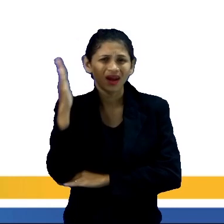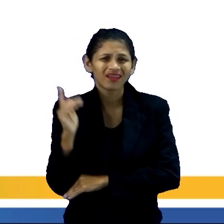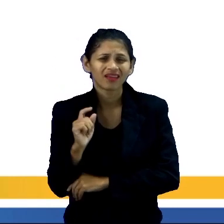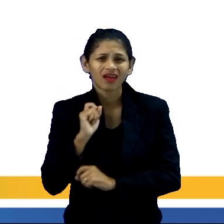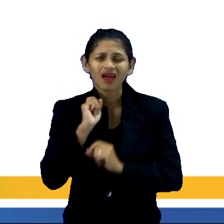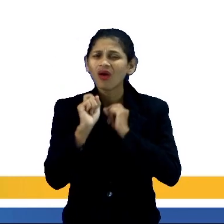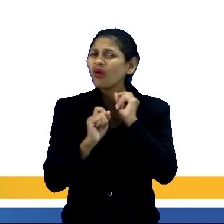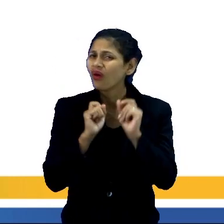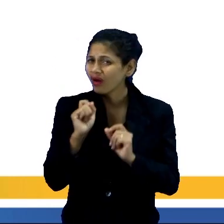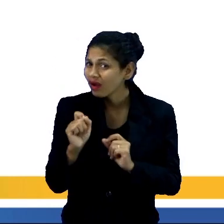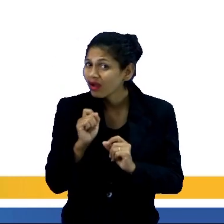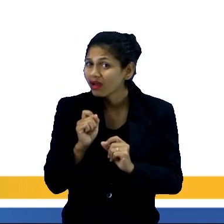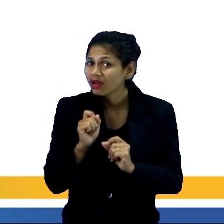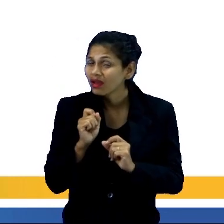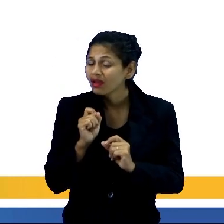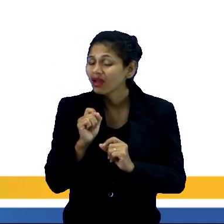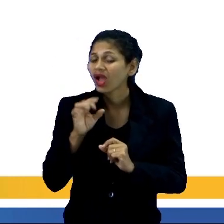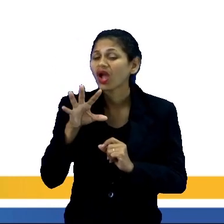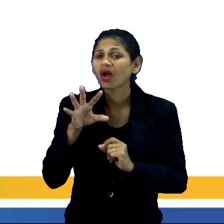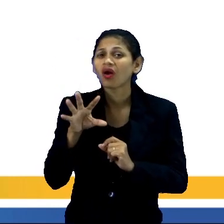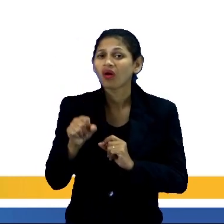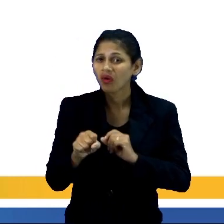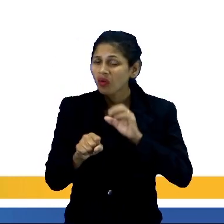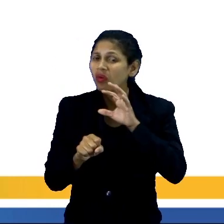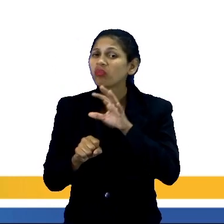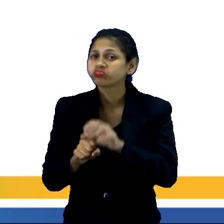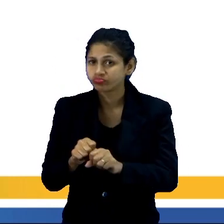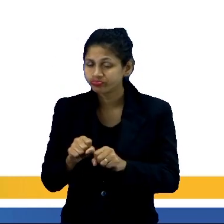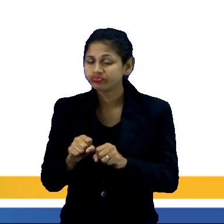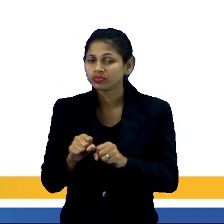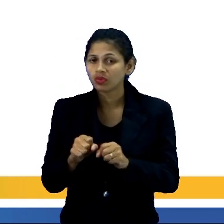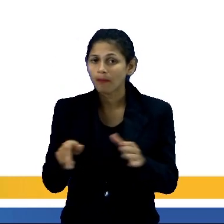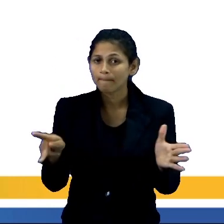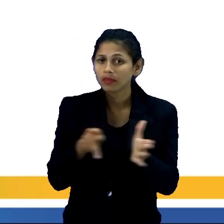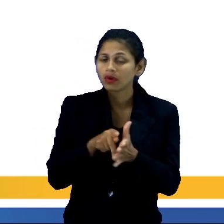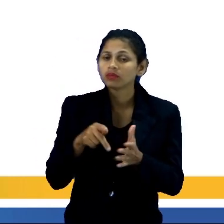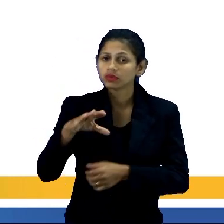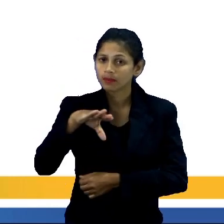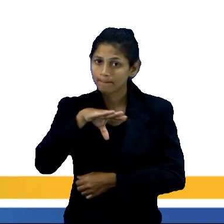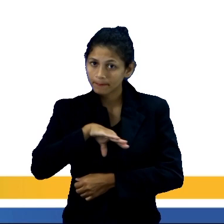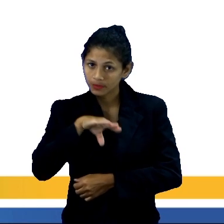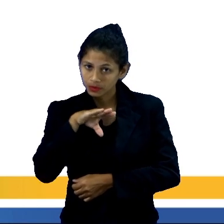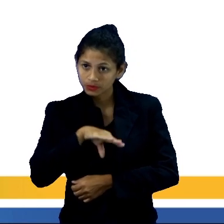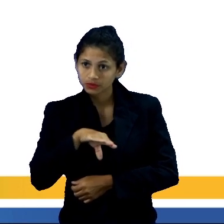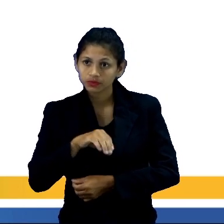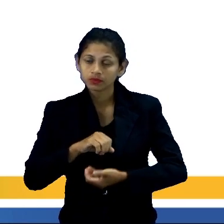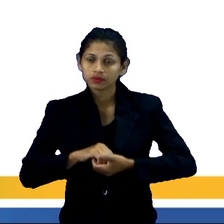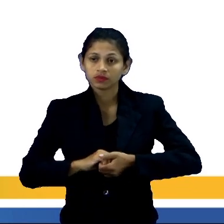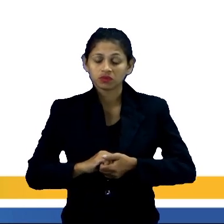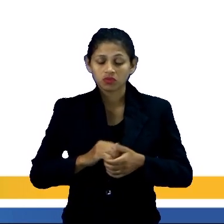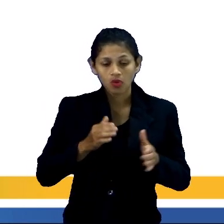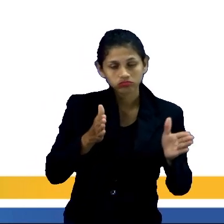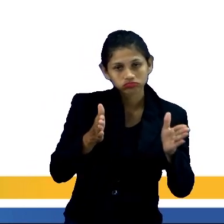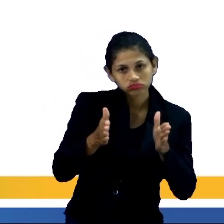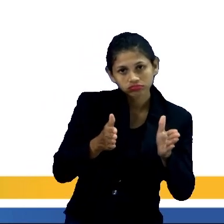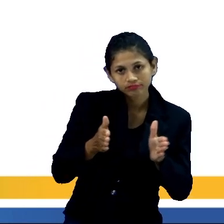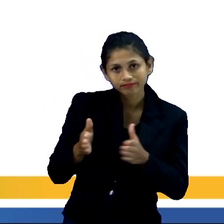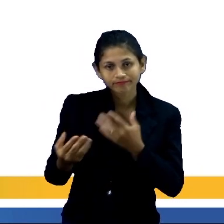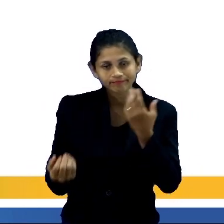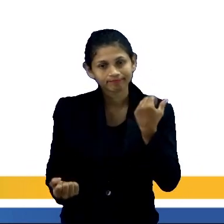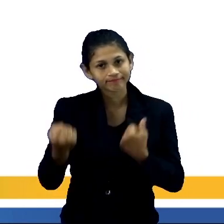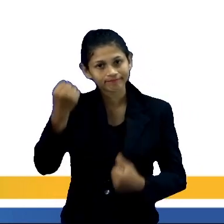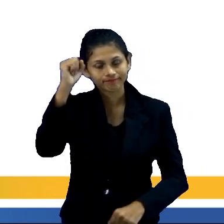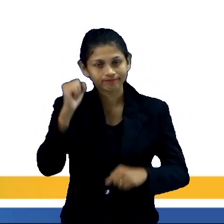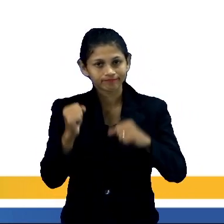colônia portuguesa, colônia de Portugal. De certo modo, fazia-se restrição ao processo industrial e a